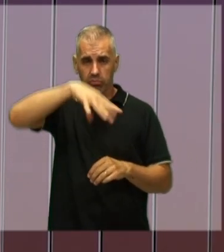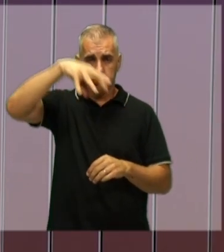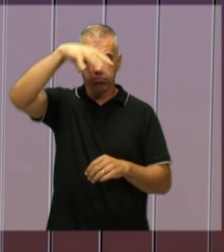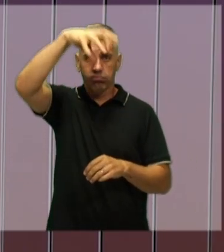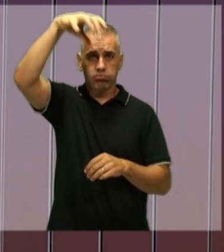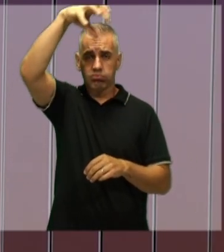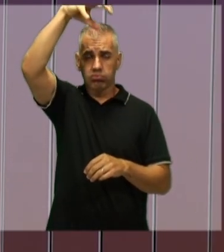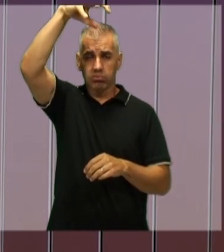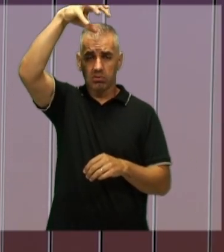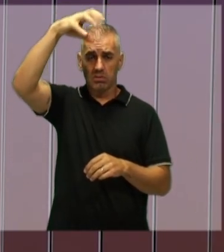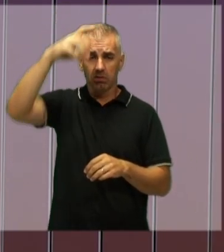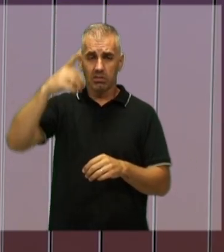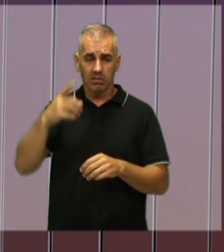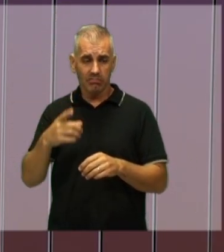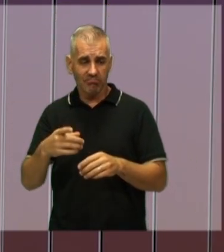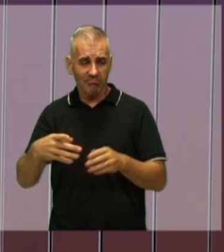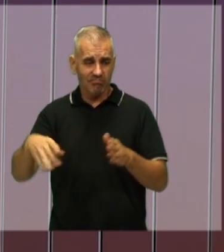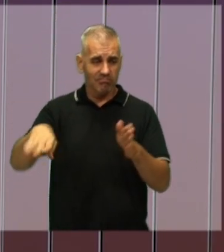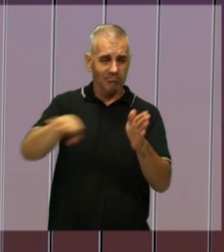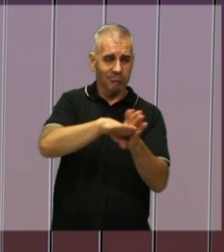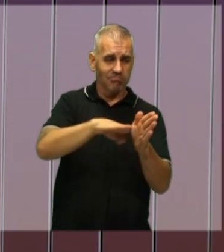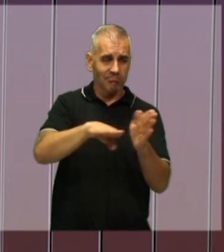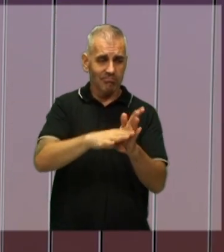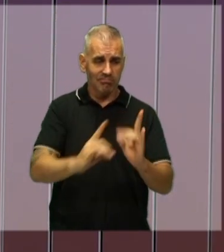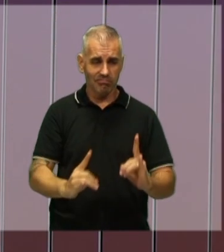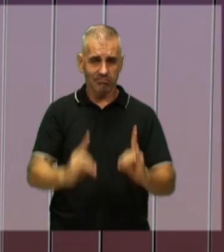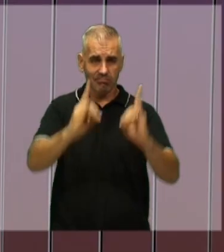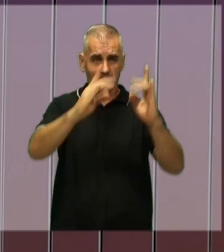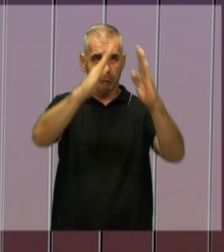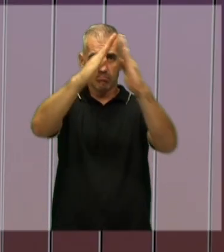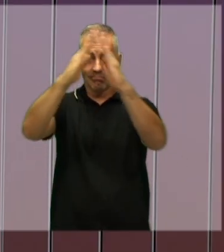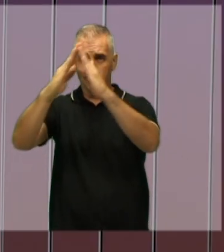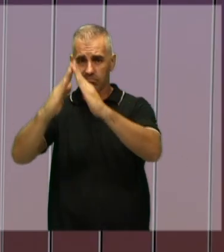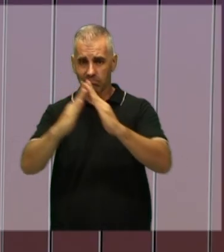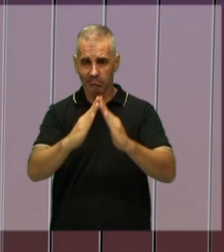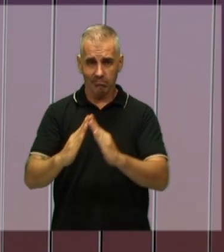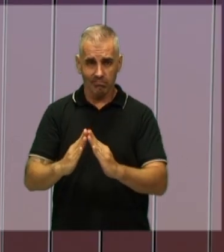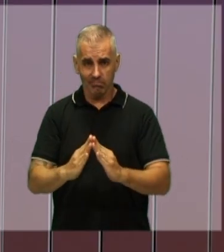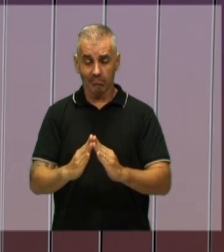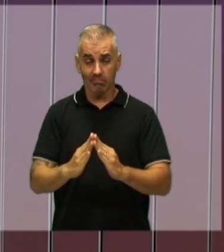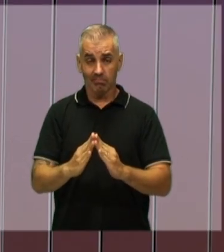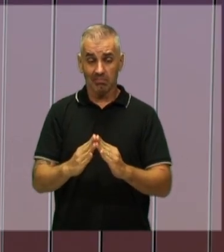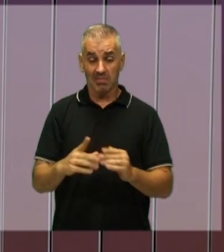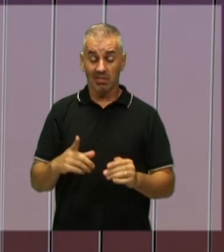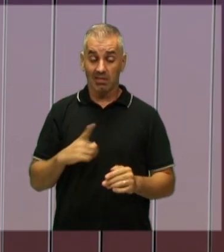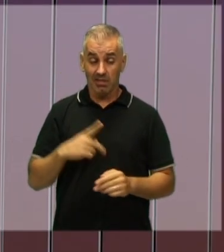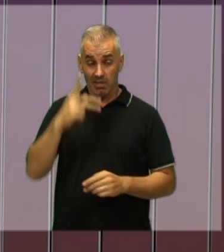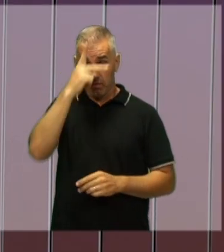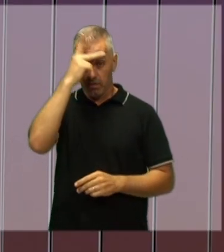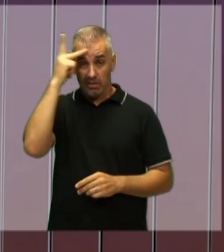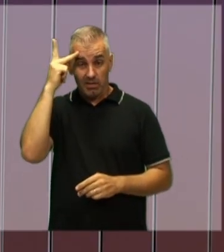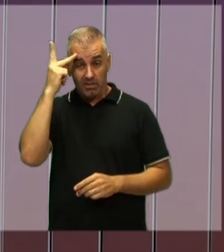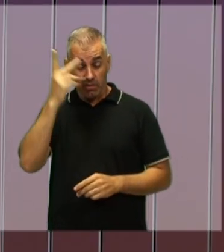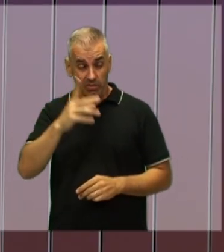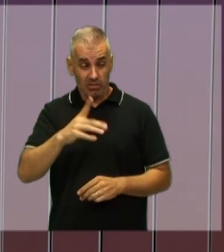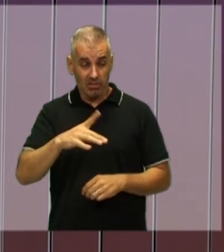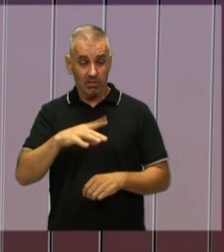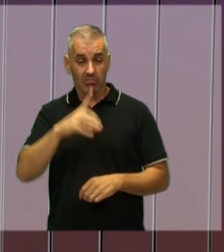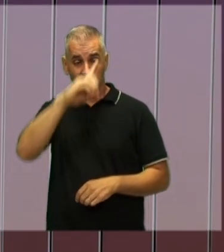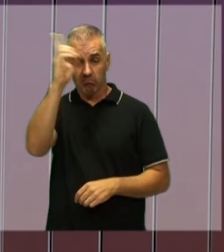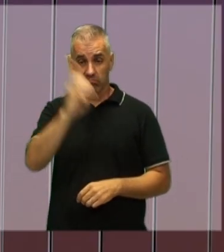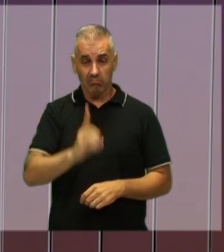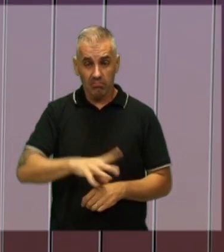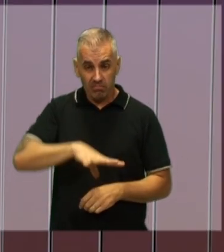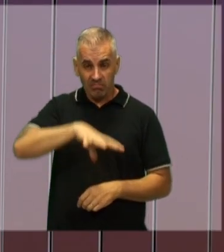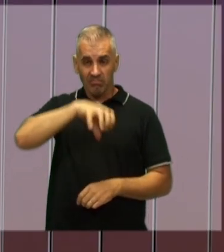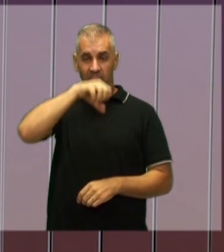atingindo os moradores mais próximos da chaminé. E tem pessoas com deficiência até respiratória, com problemas